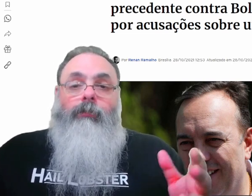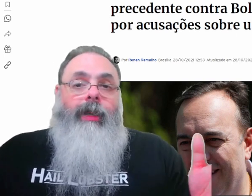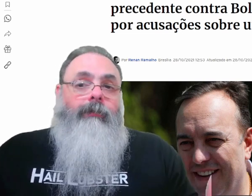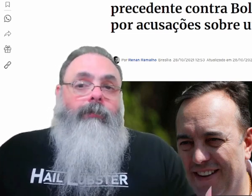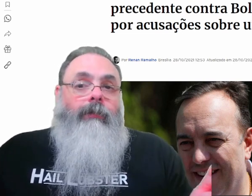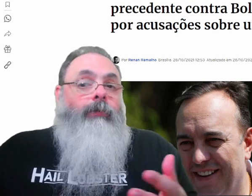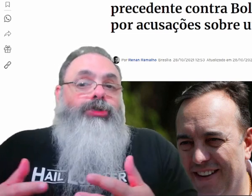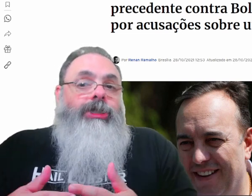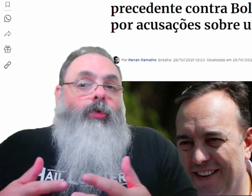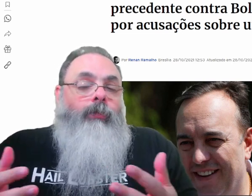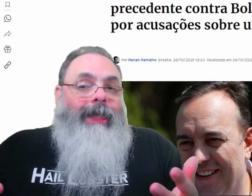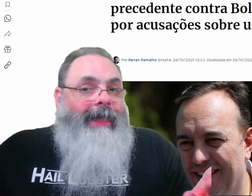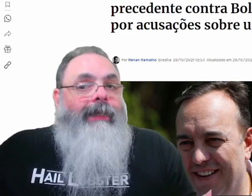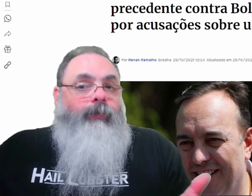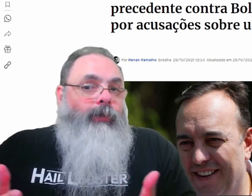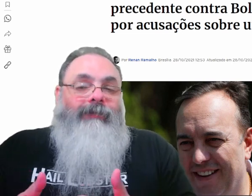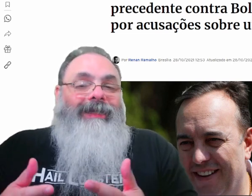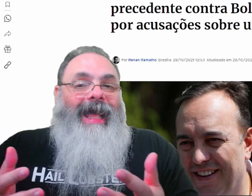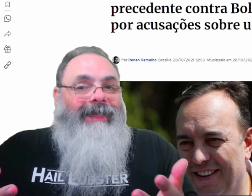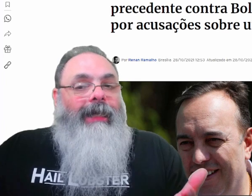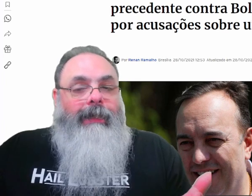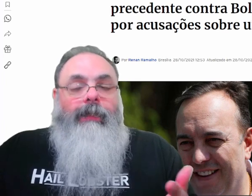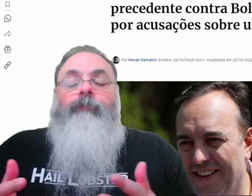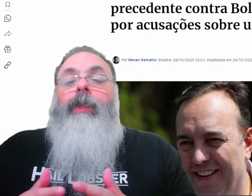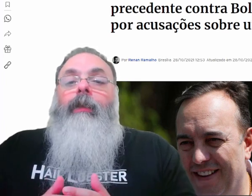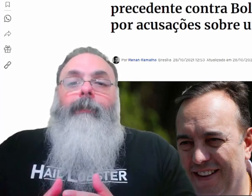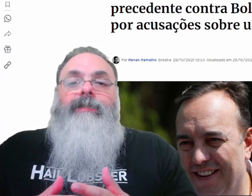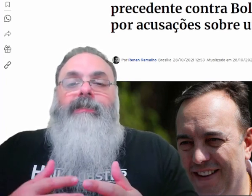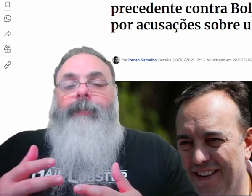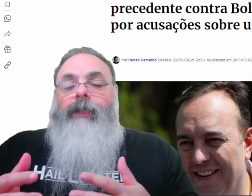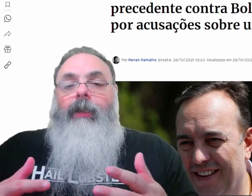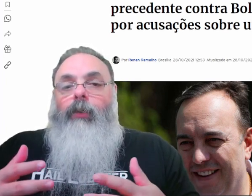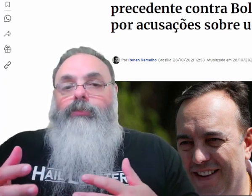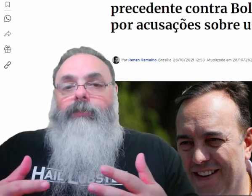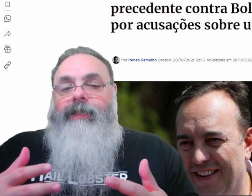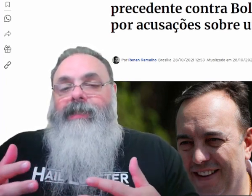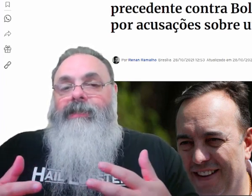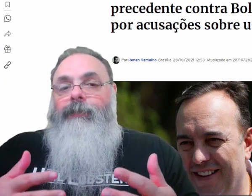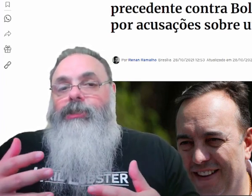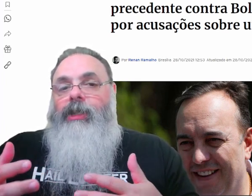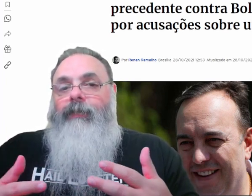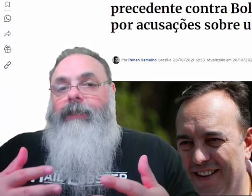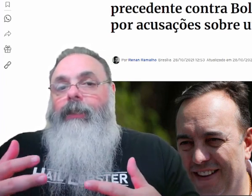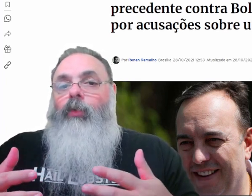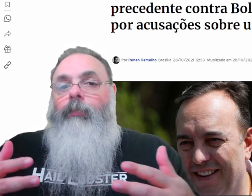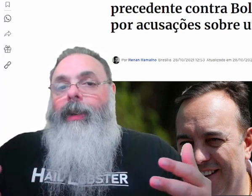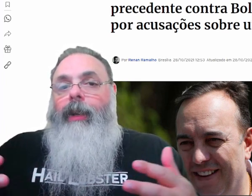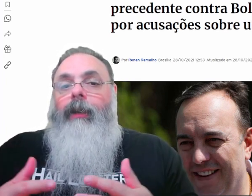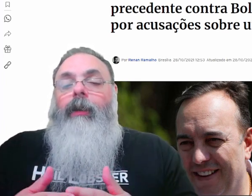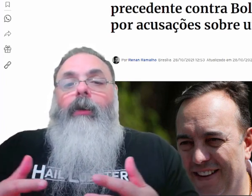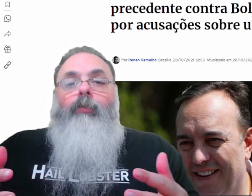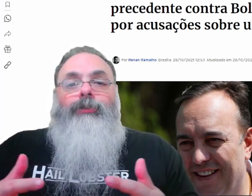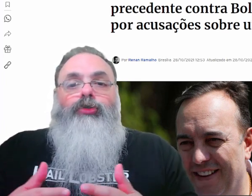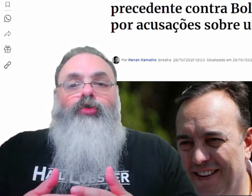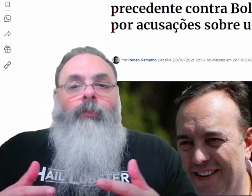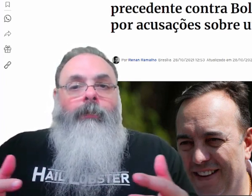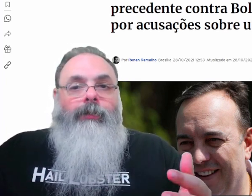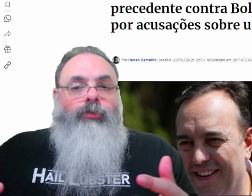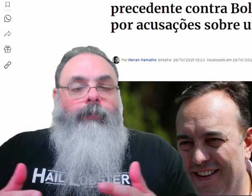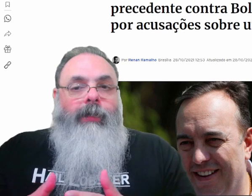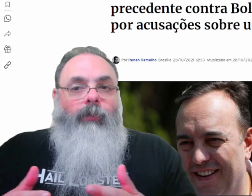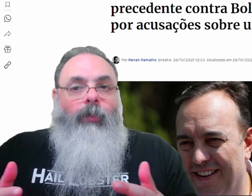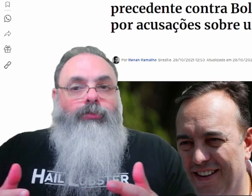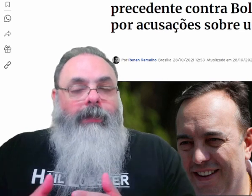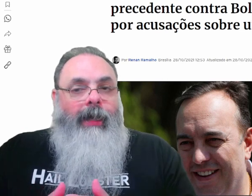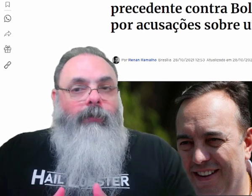encerrou esse assunto não é não tinha como dar nada porque não tem nada ali mas é sempre aquele negócio o TSE sempre deixava aquilo ali como uma uma